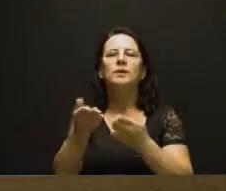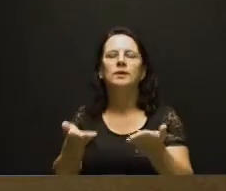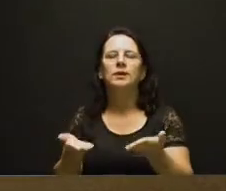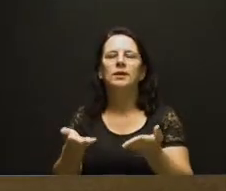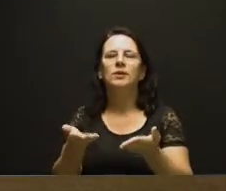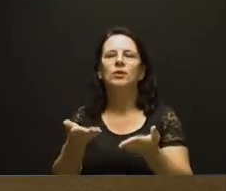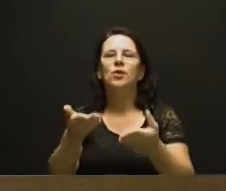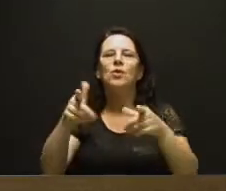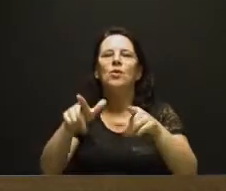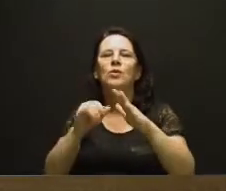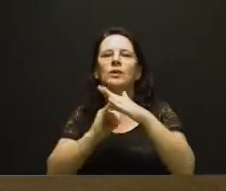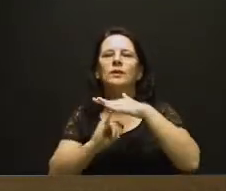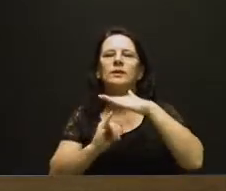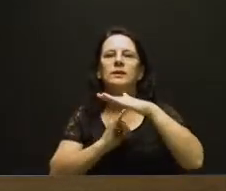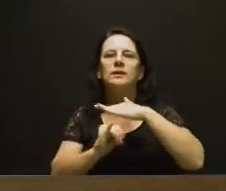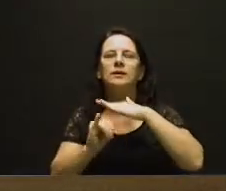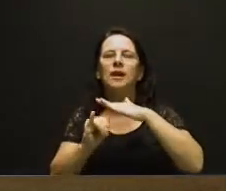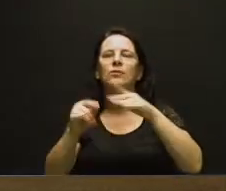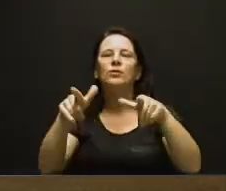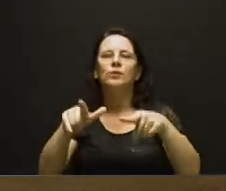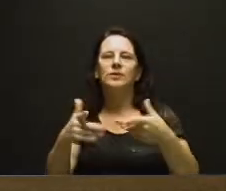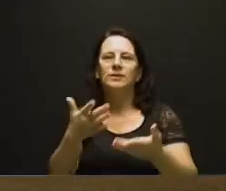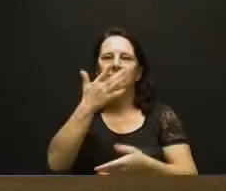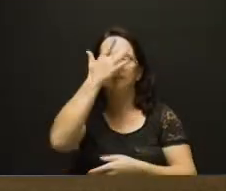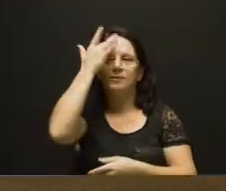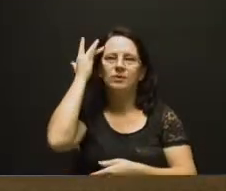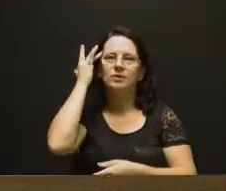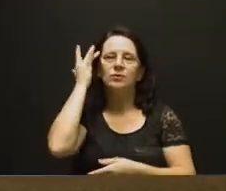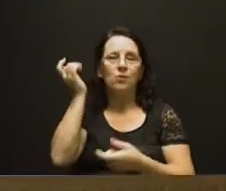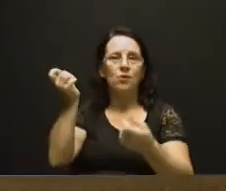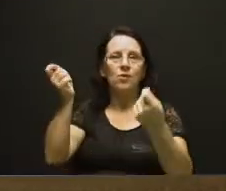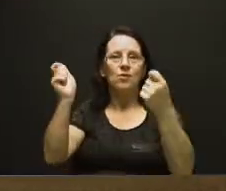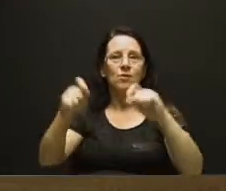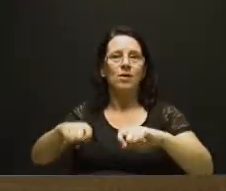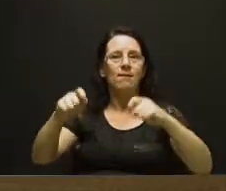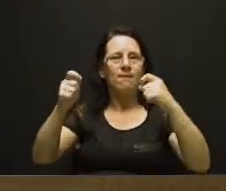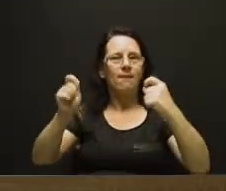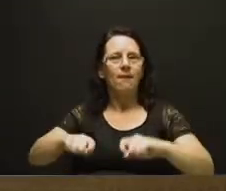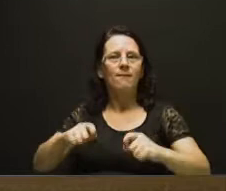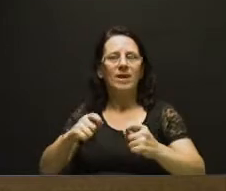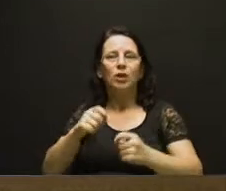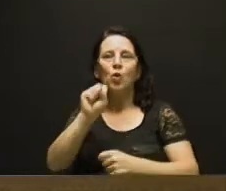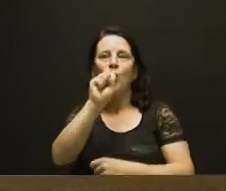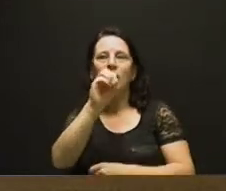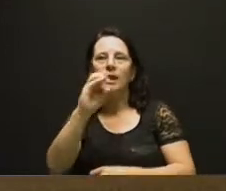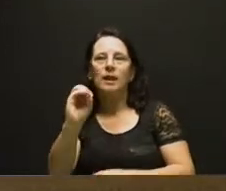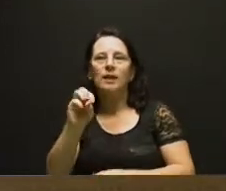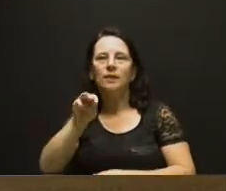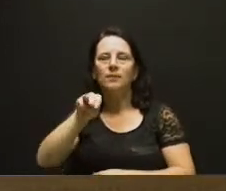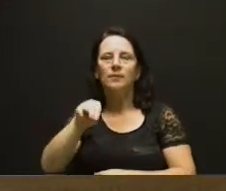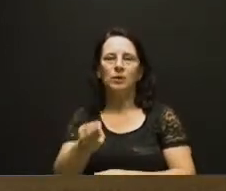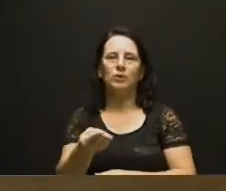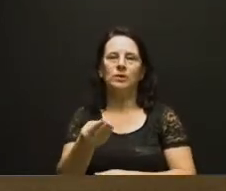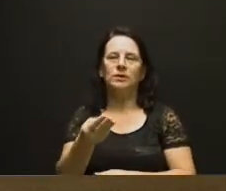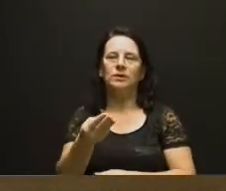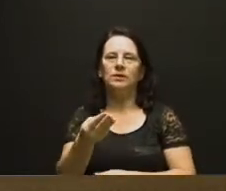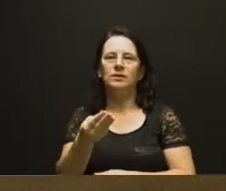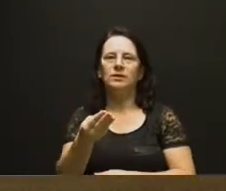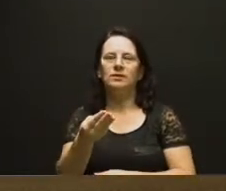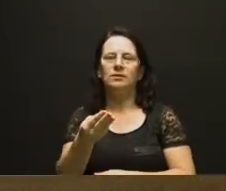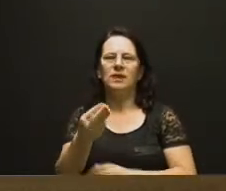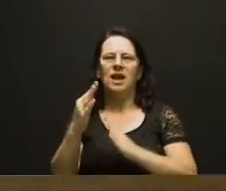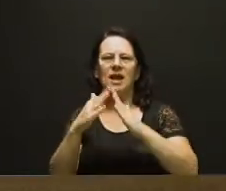as entidades onde estava todos não for capaz de estancar uma sangria de 80 milhões de corrupção entregaram a casa